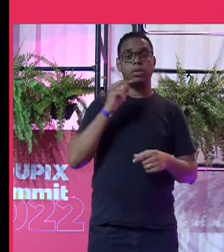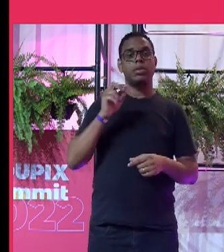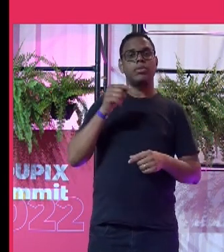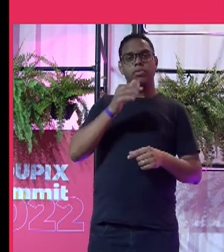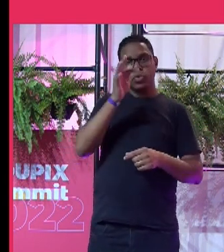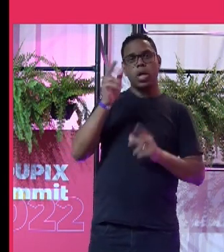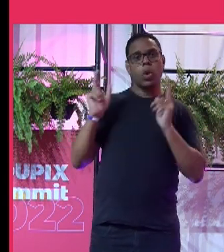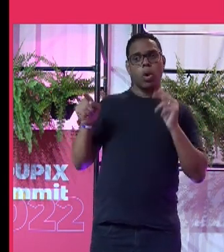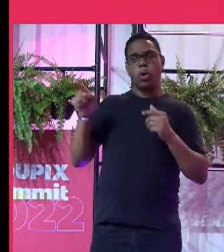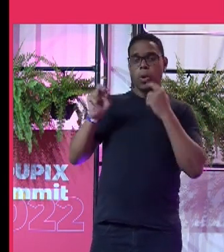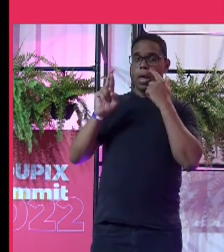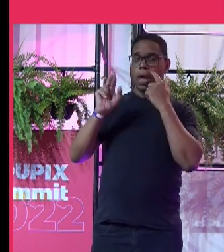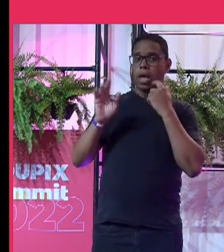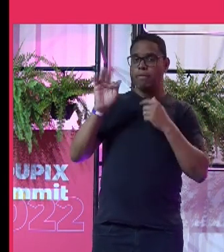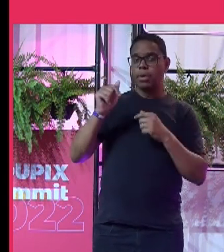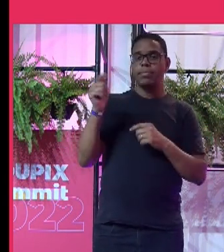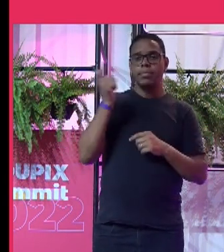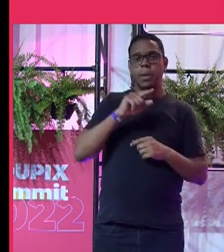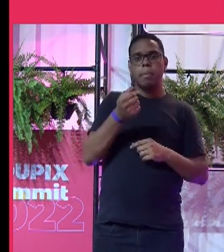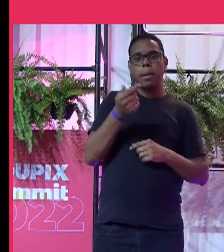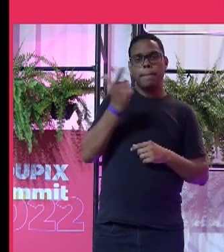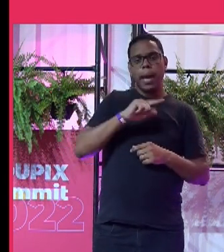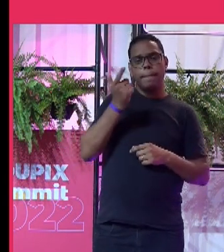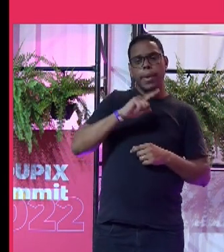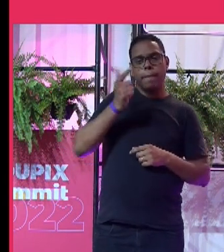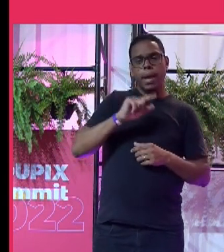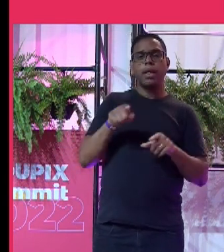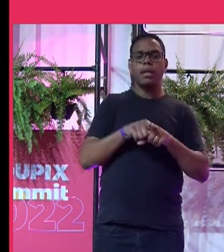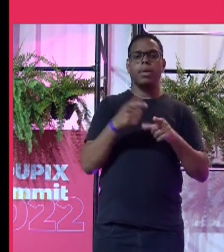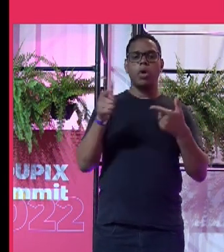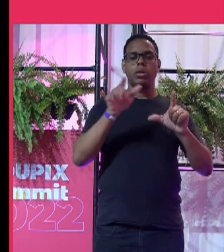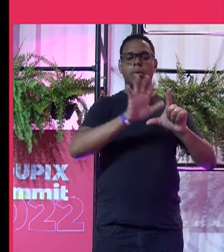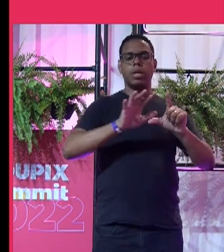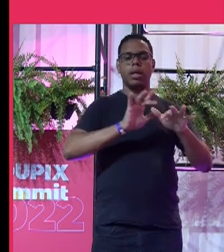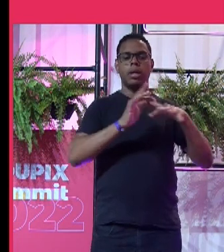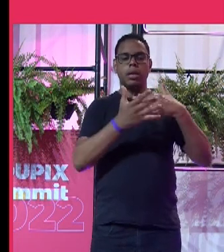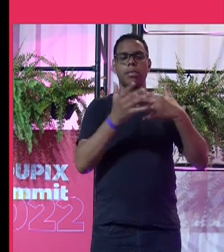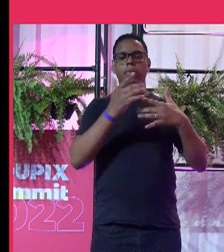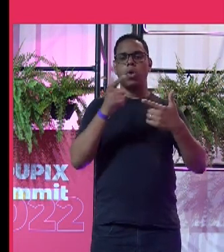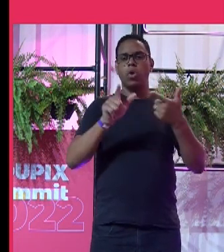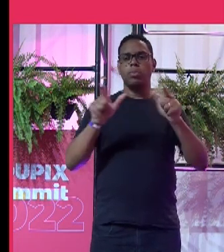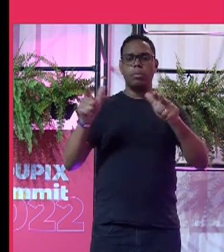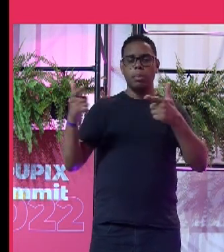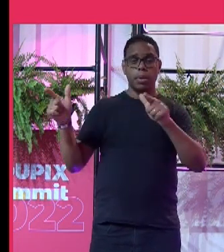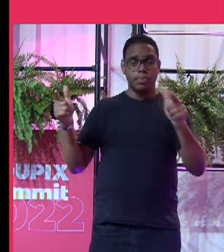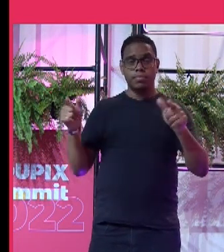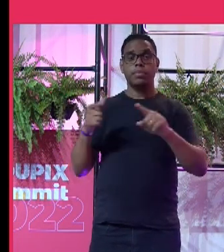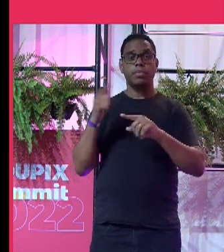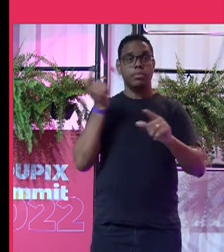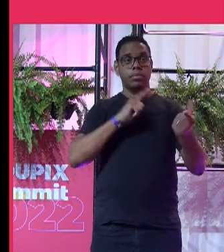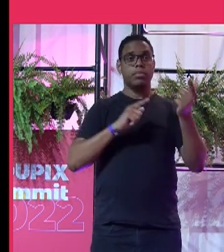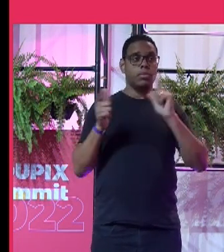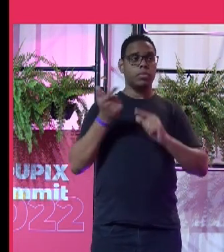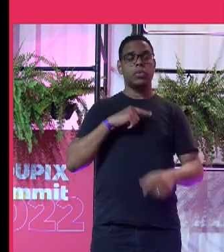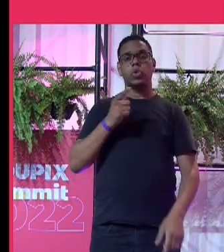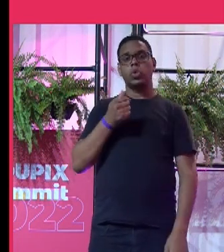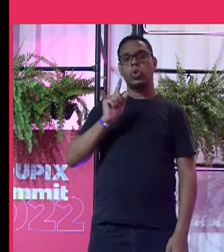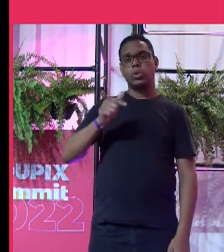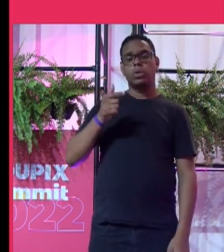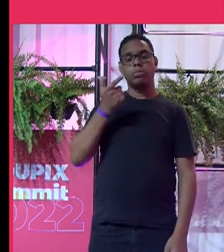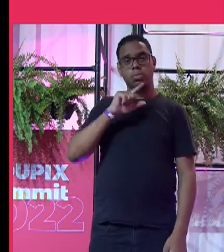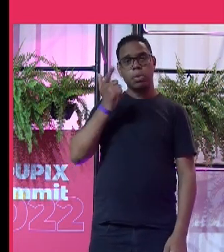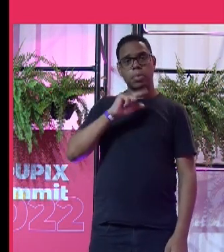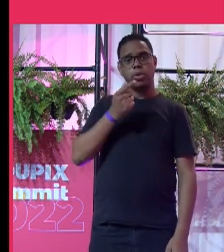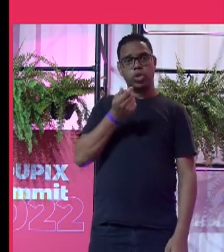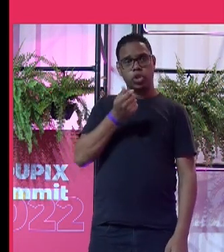amanhã, vocês possam monetizar cada vez mais em outras redes sociais, fazer com que o conteúdo trabalhe e gere monetização por